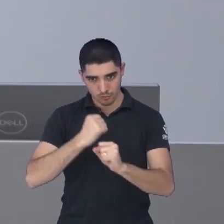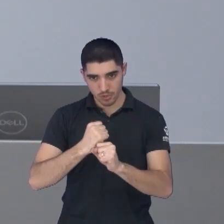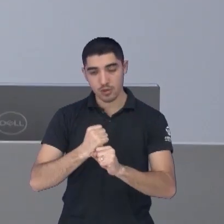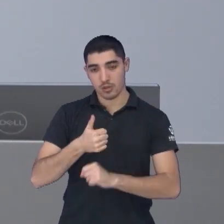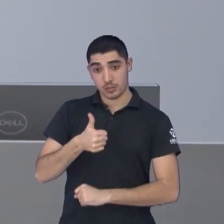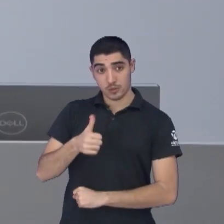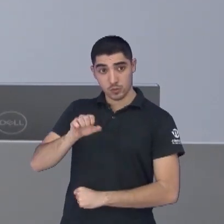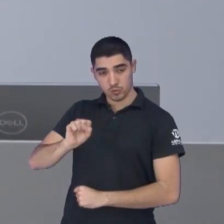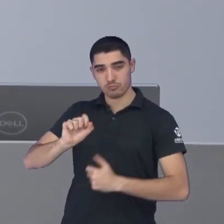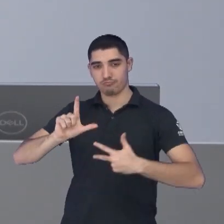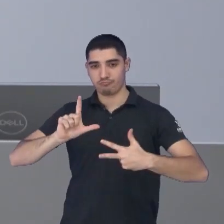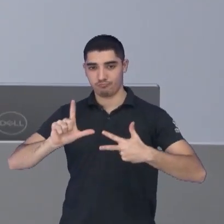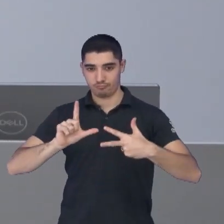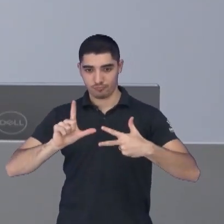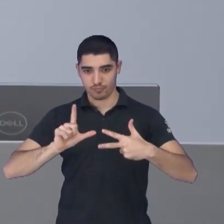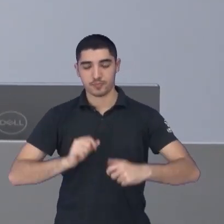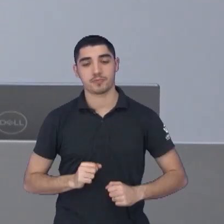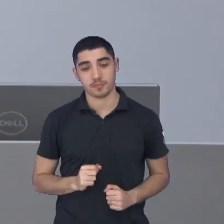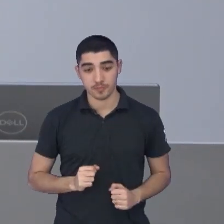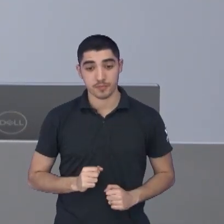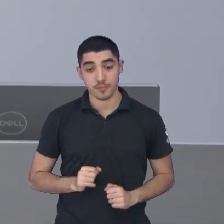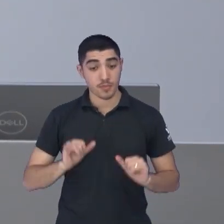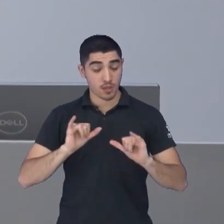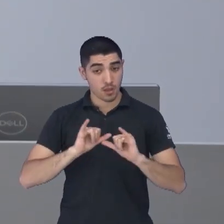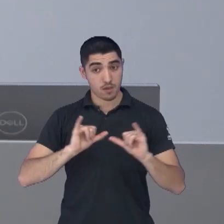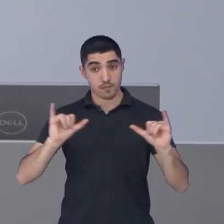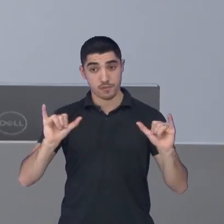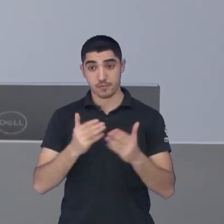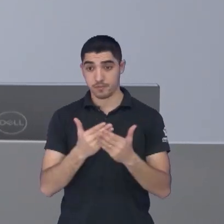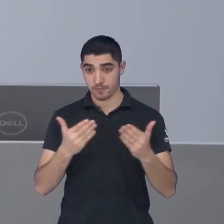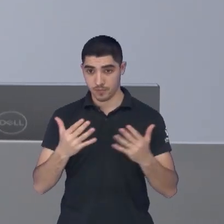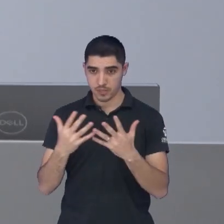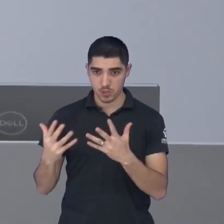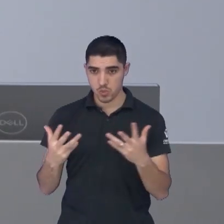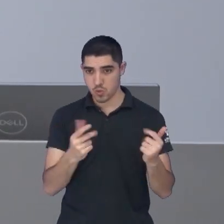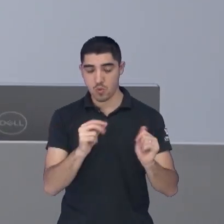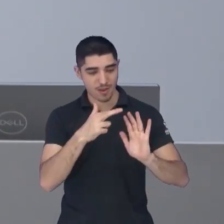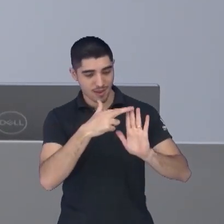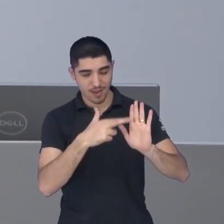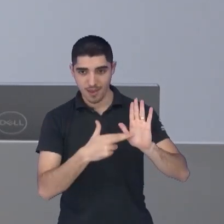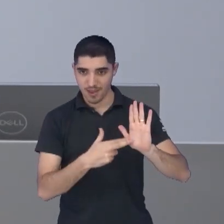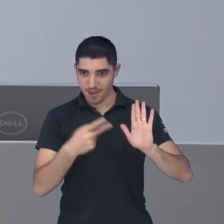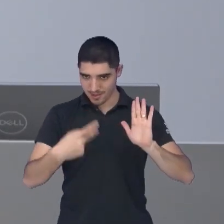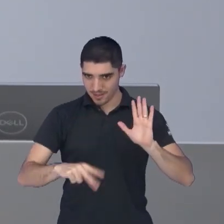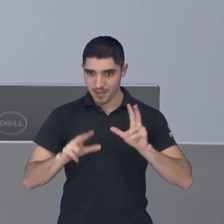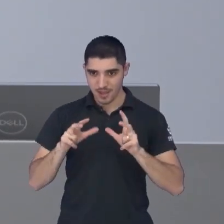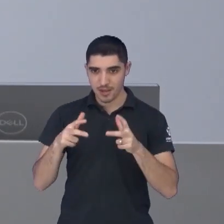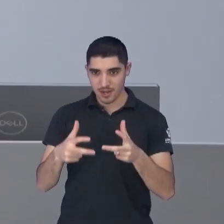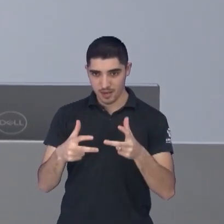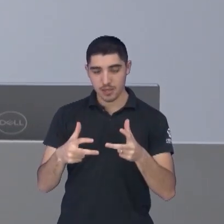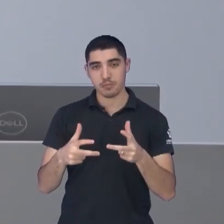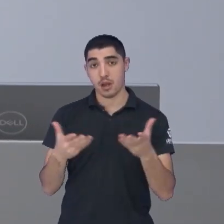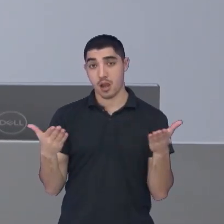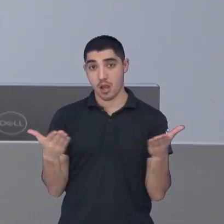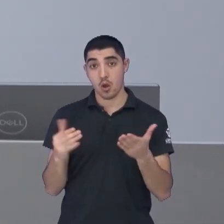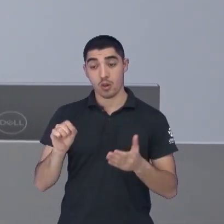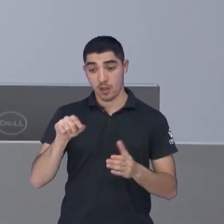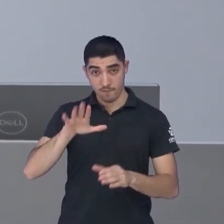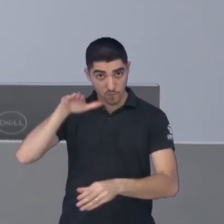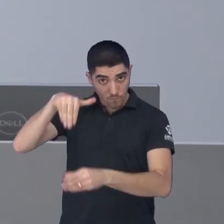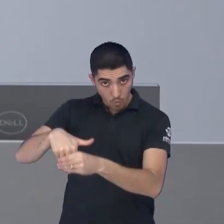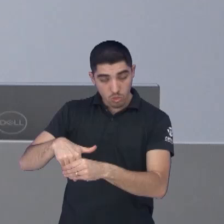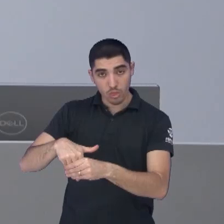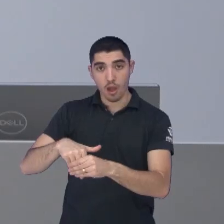18ª legislatura. Informa a todos os presentes que, no termos regimentais, a votação das proposituras se dará